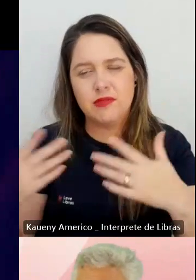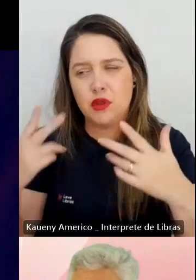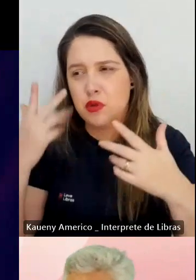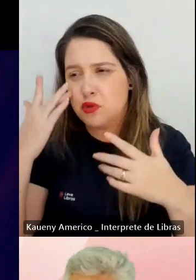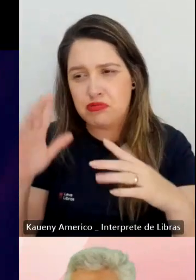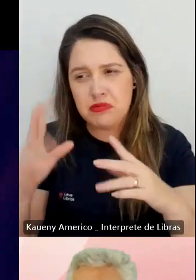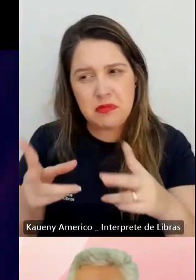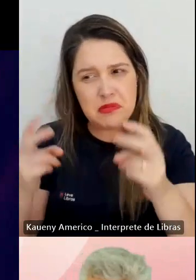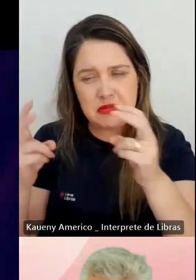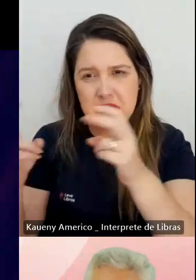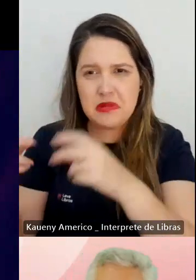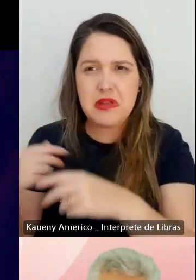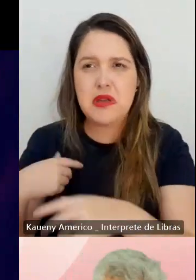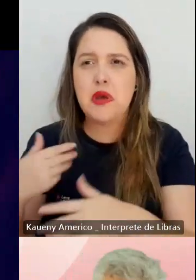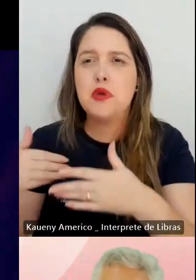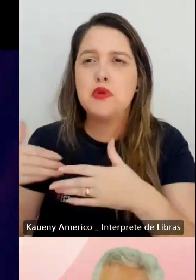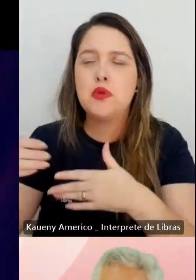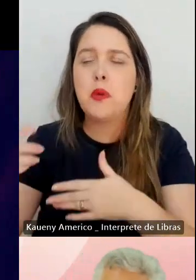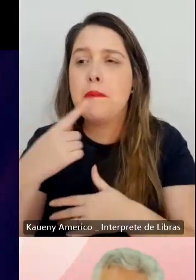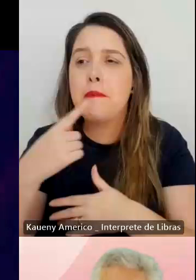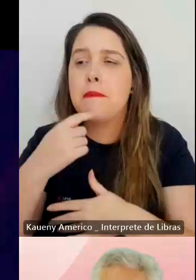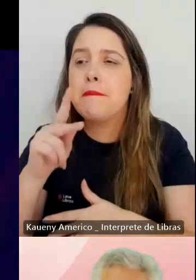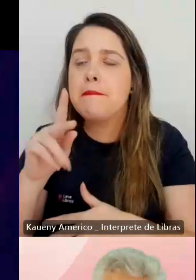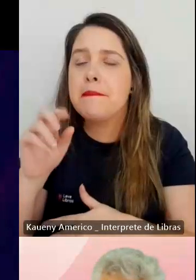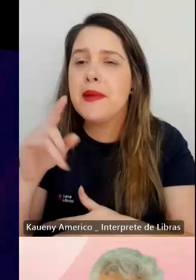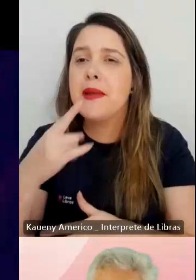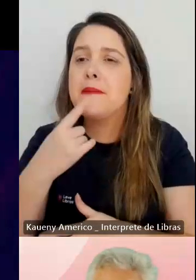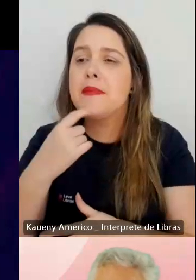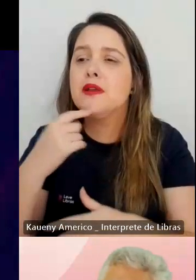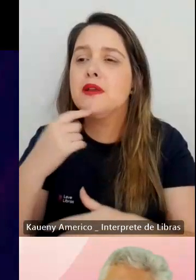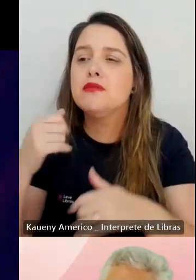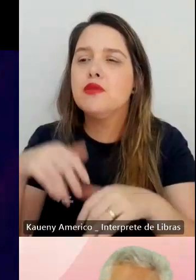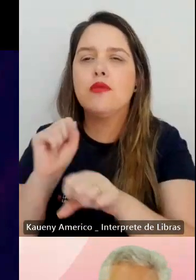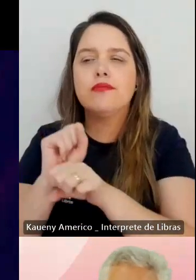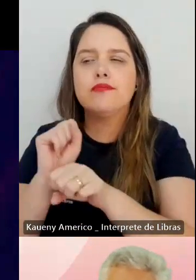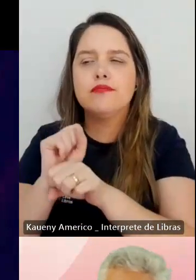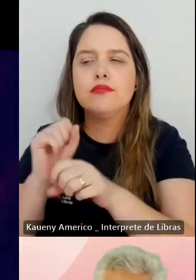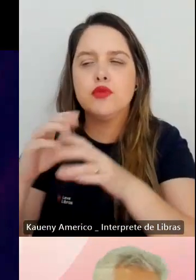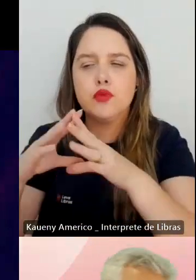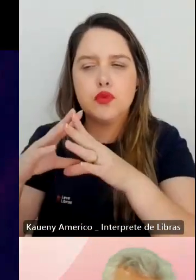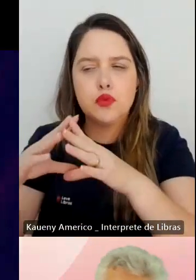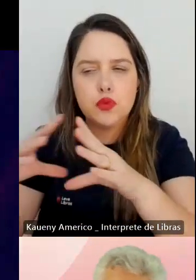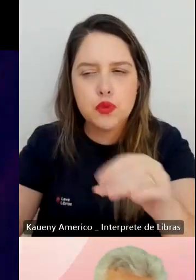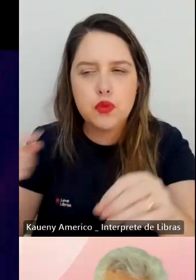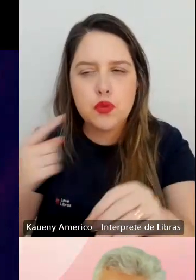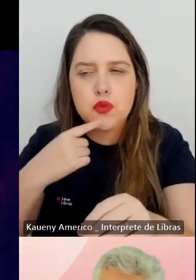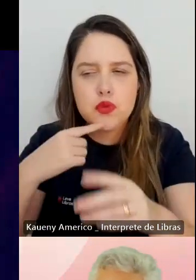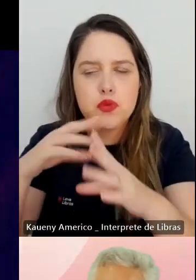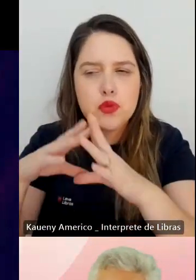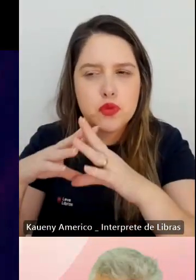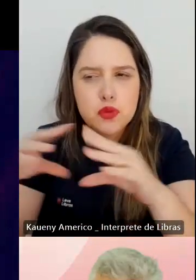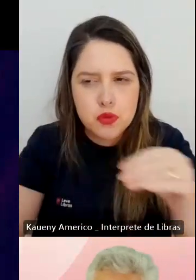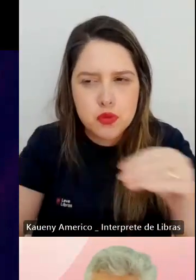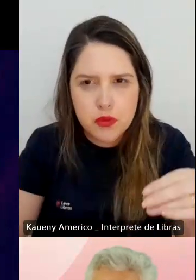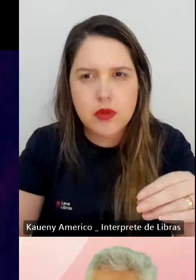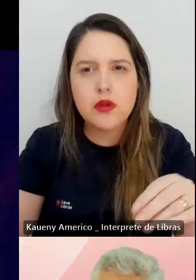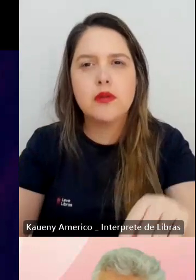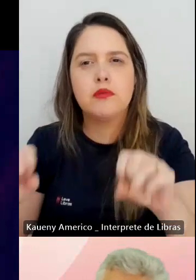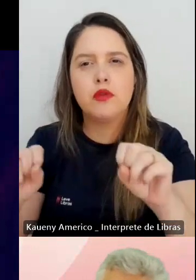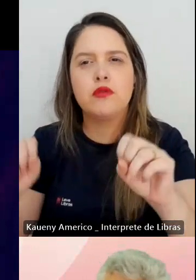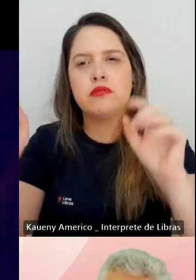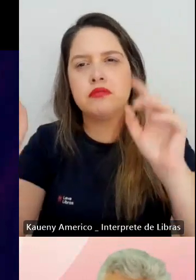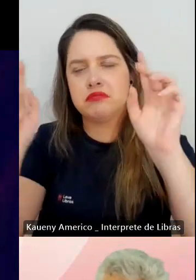estou pré-menstrual, então eu vou aguardar passar a minha menstruação. Passou a menstruação, fui lá, sumiu, posso ficar em paz, provavelmente era